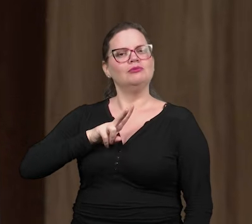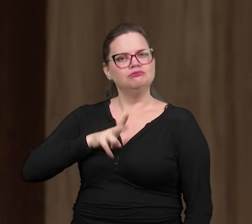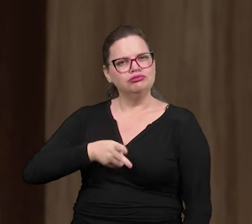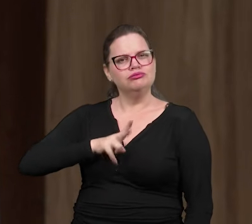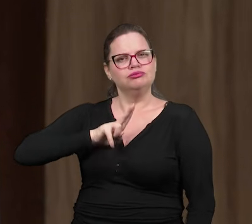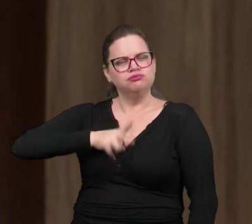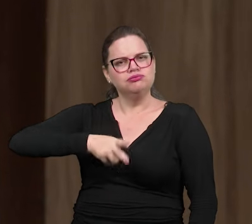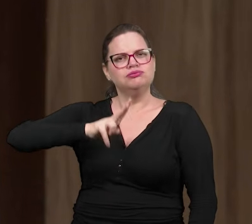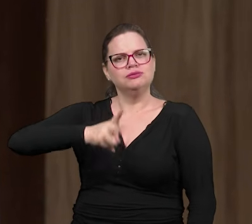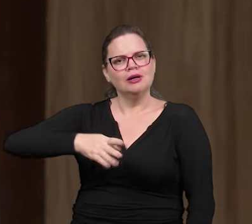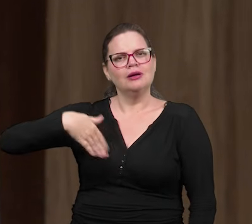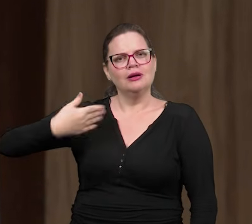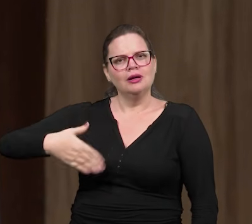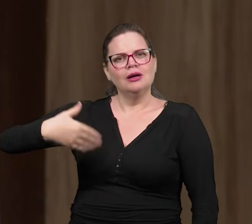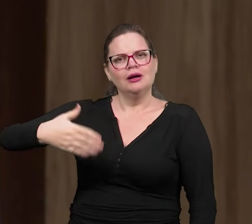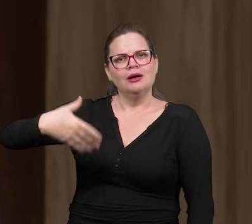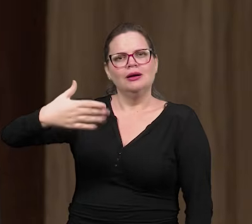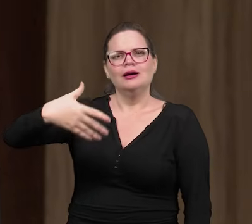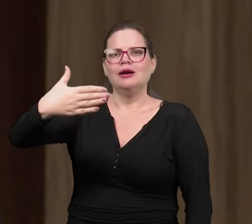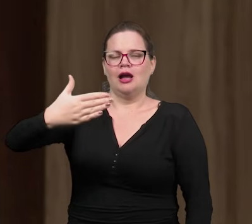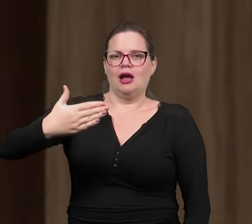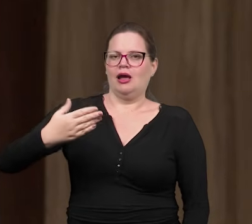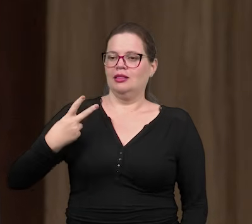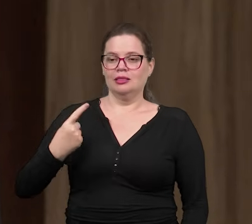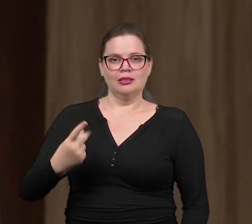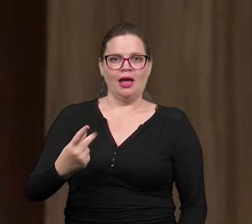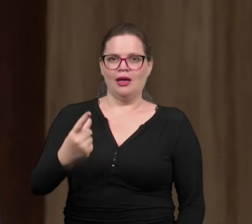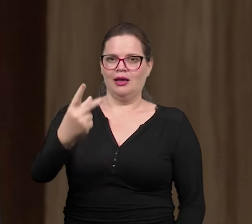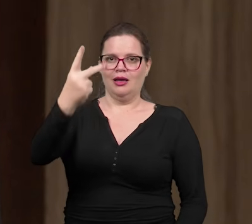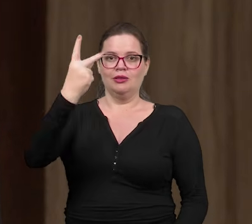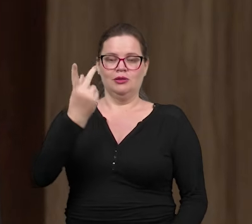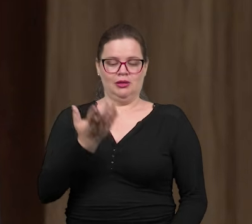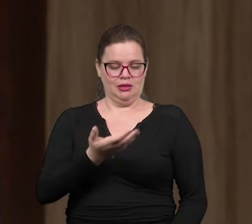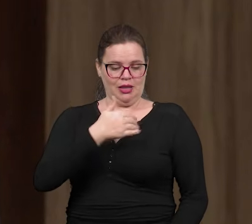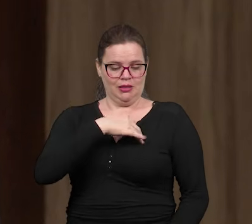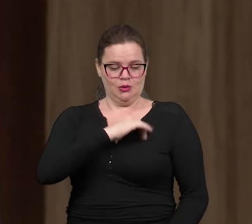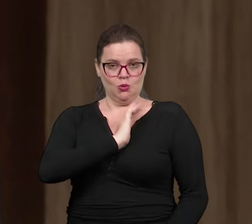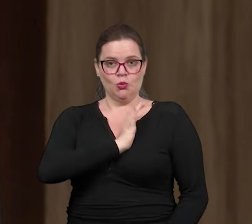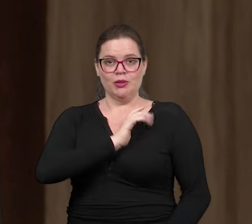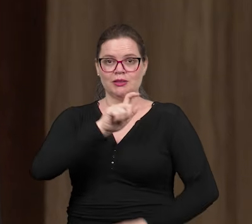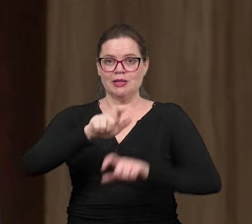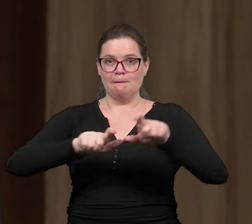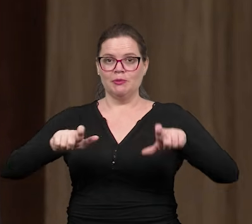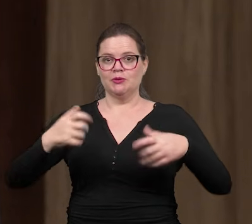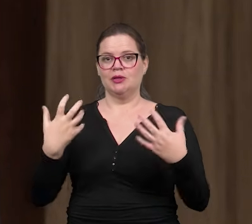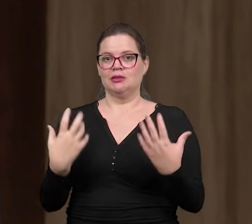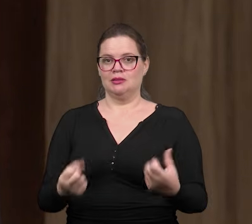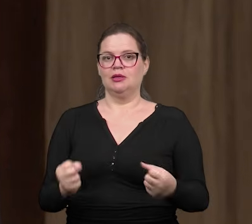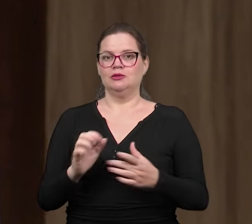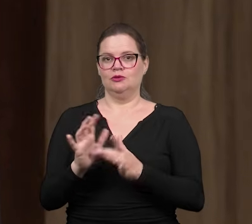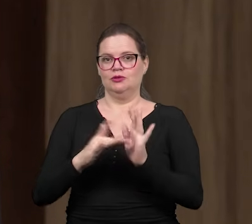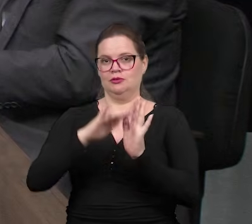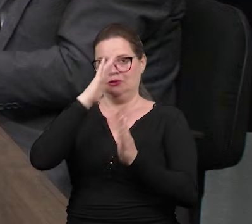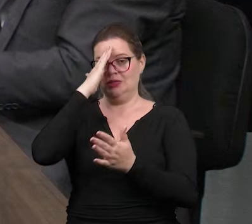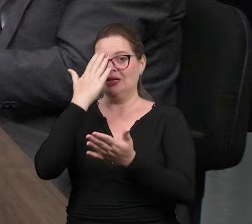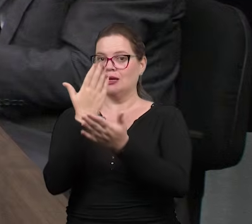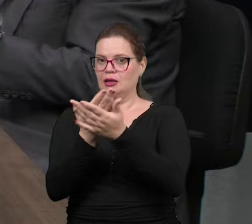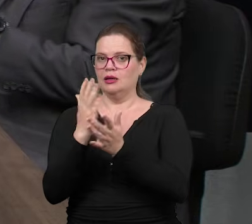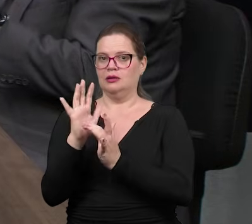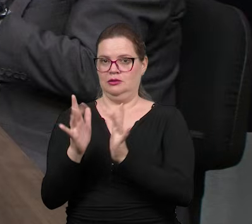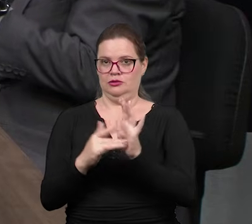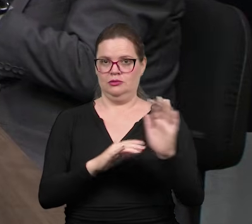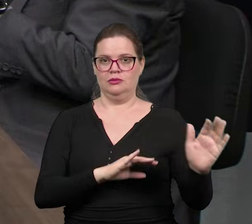implanta, né? Que Deus concede ao coração do que o recebe e nele crê.